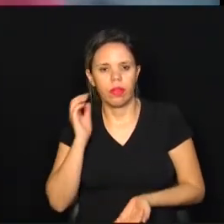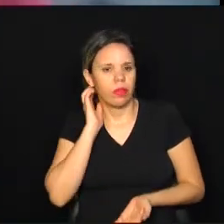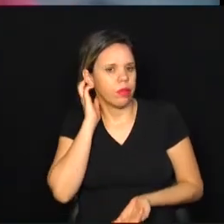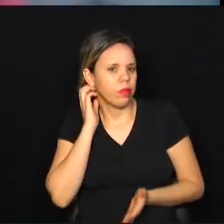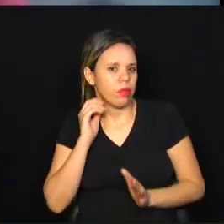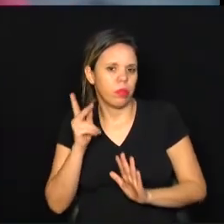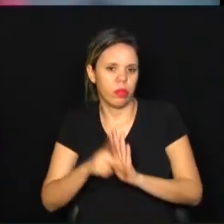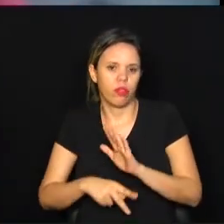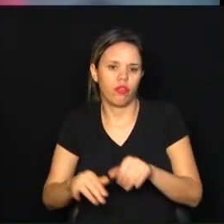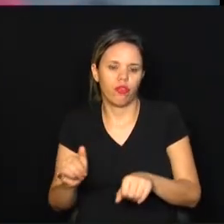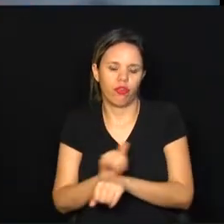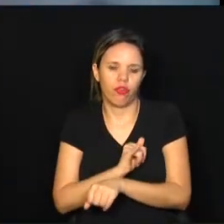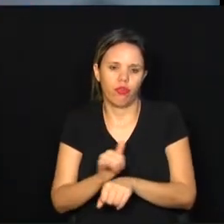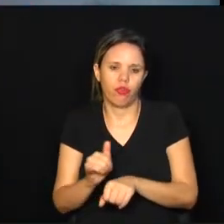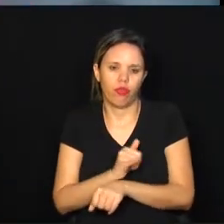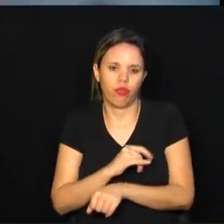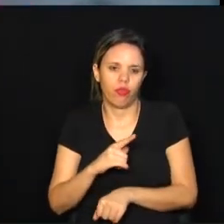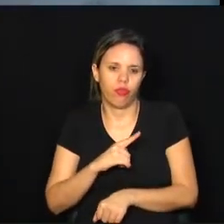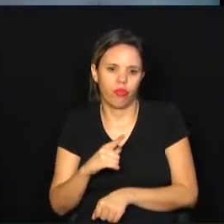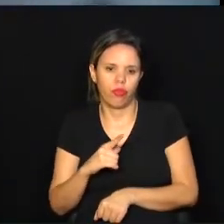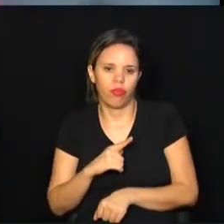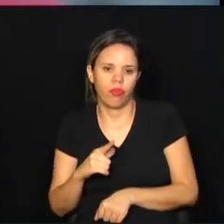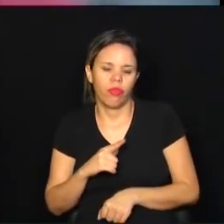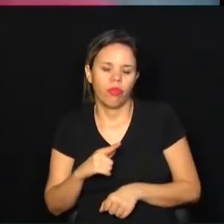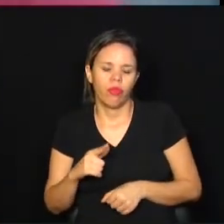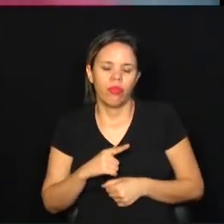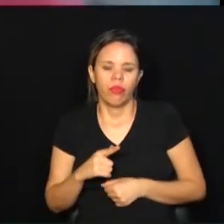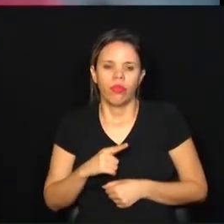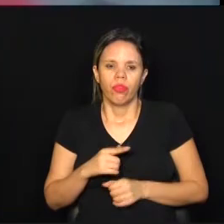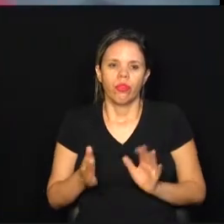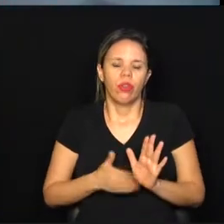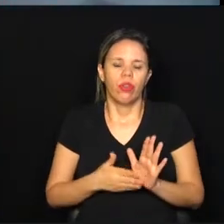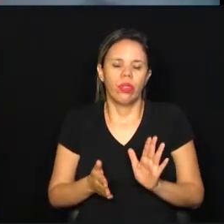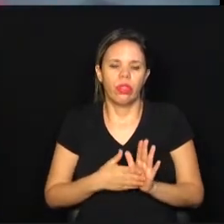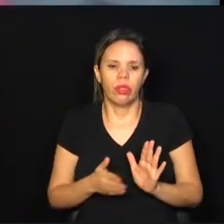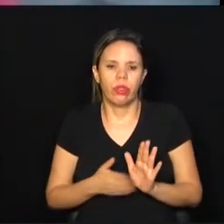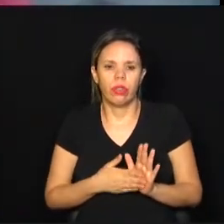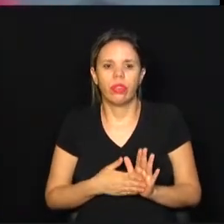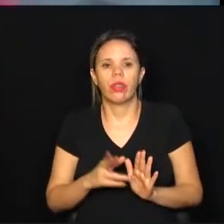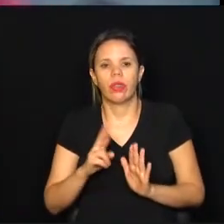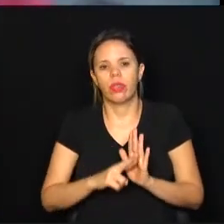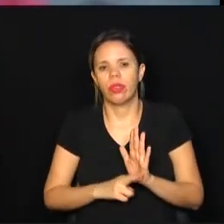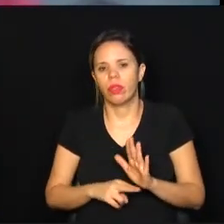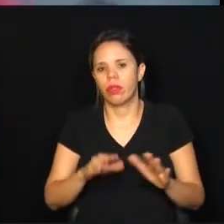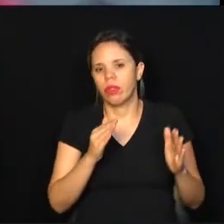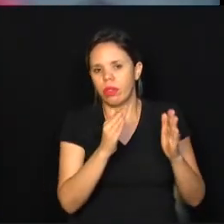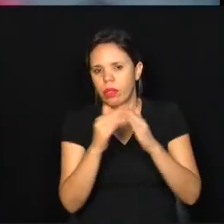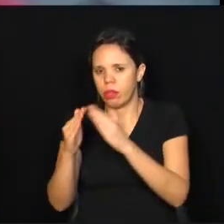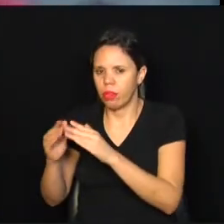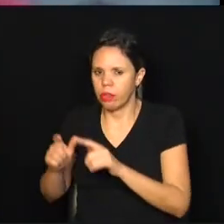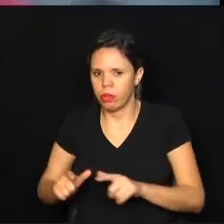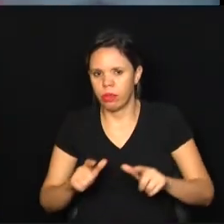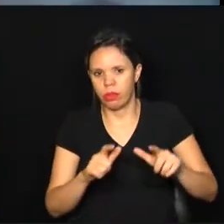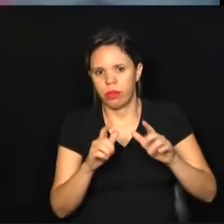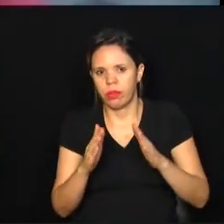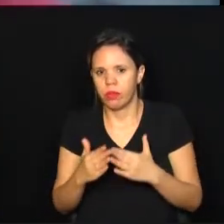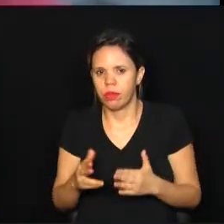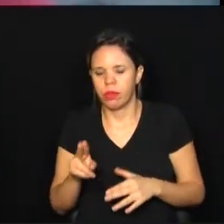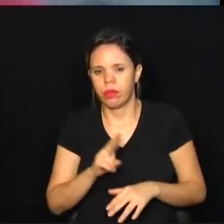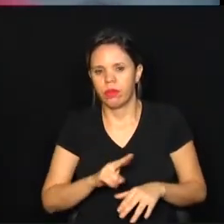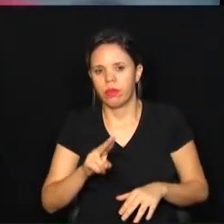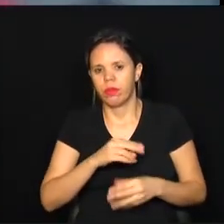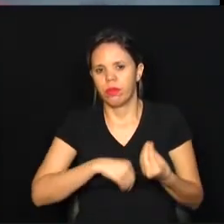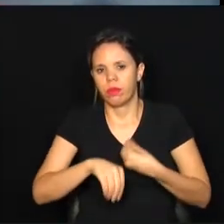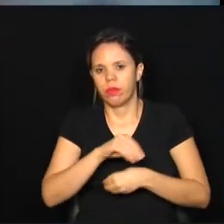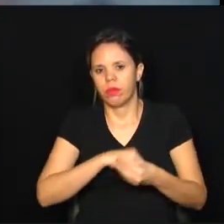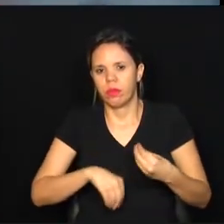projeto estratégico e a gente tinha uma proposta de diretrizes, inclusive com habitação ali, com uso misto,